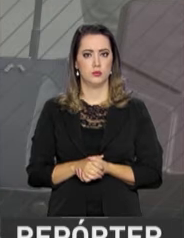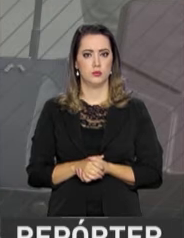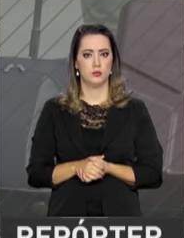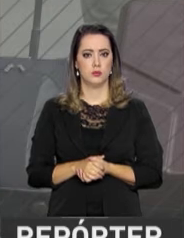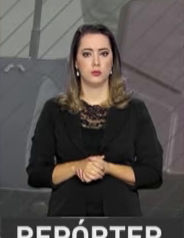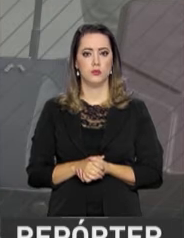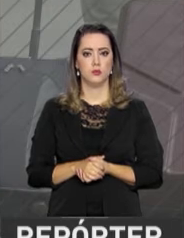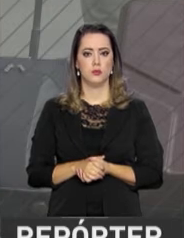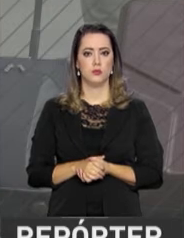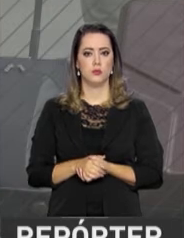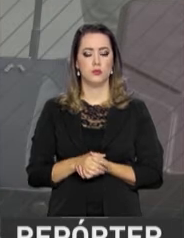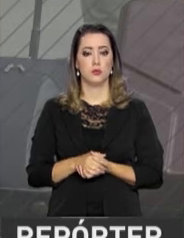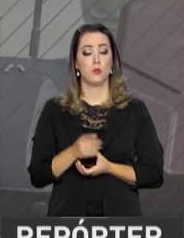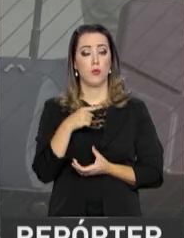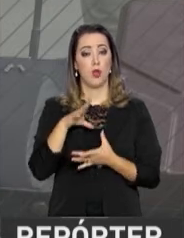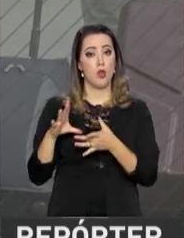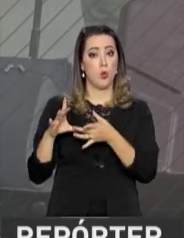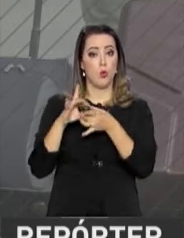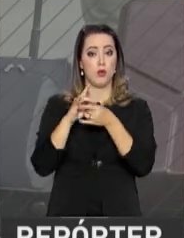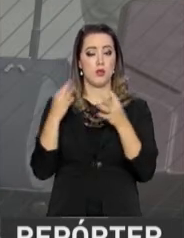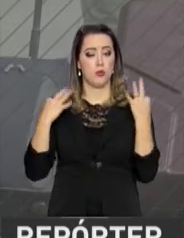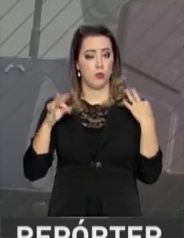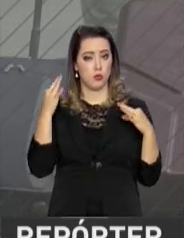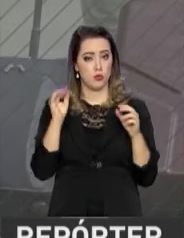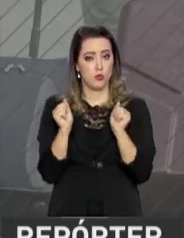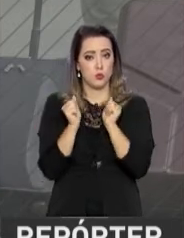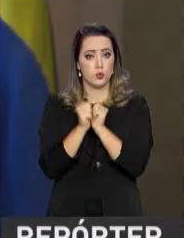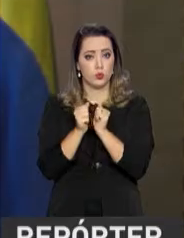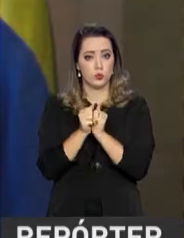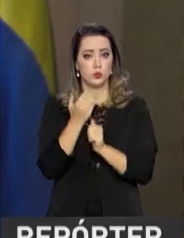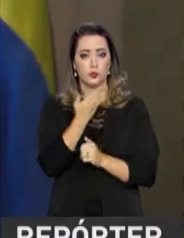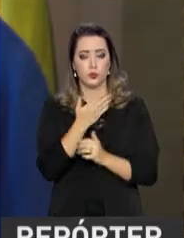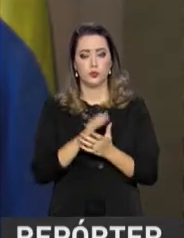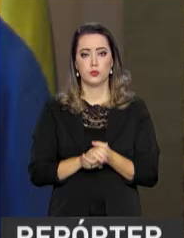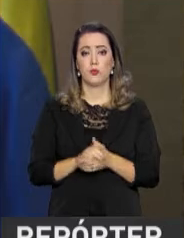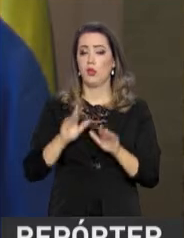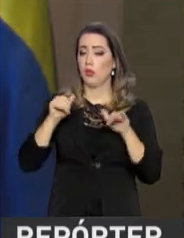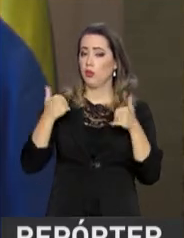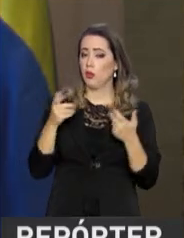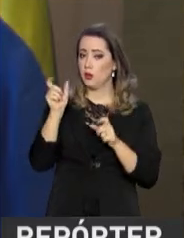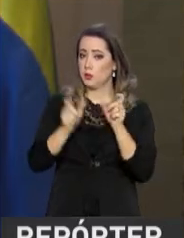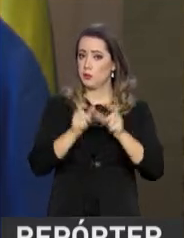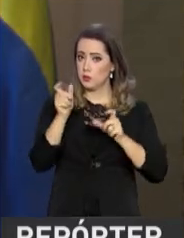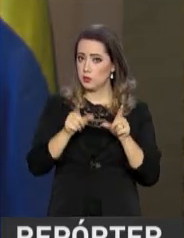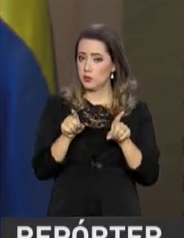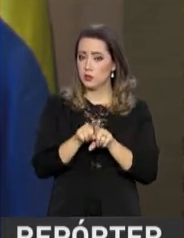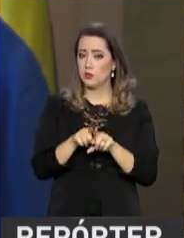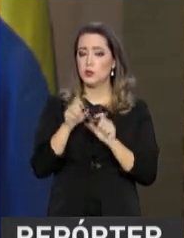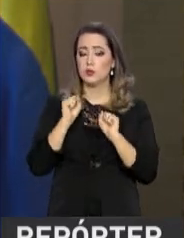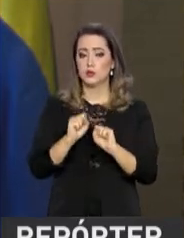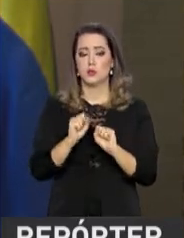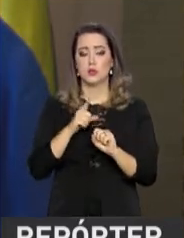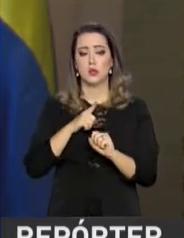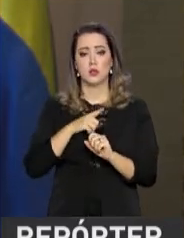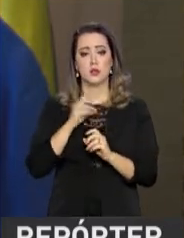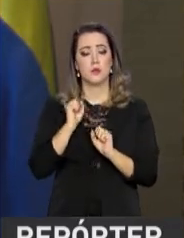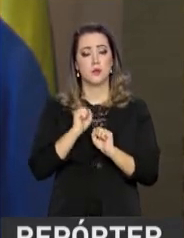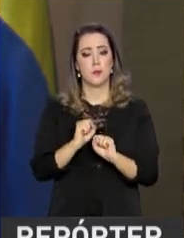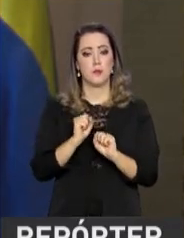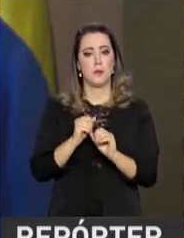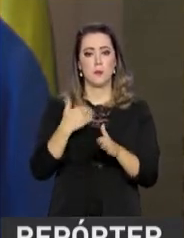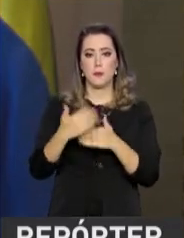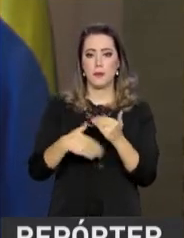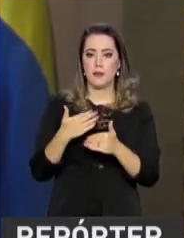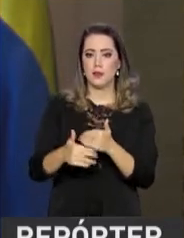de convenções, casas de espetáculos e locadoras de carros. Para o prestador de serviço, ele tem condições, né, de